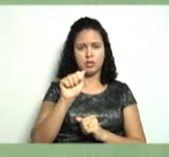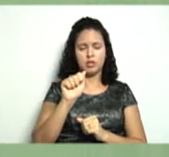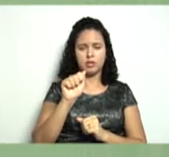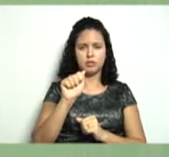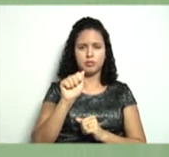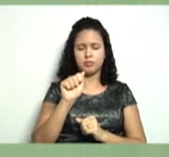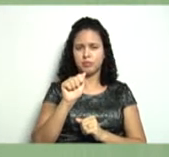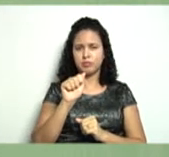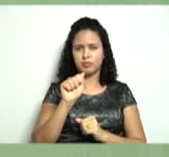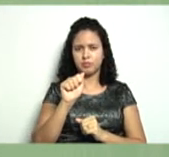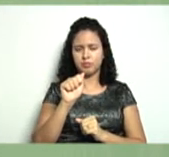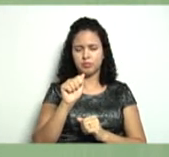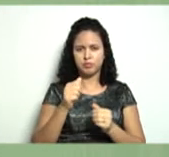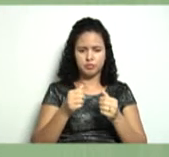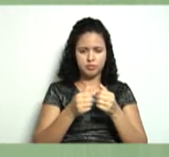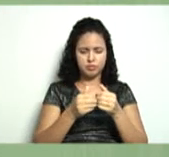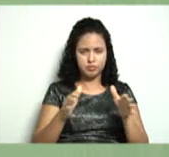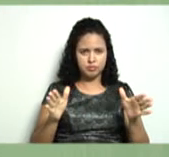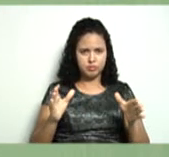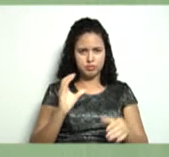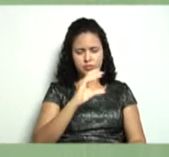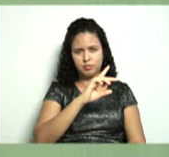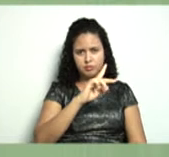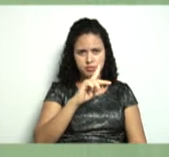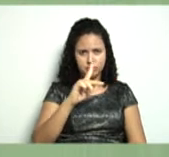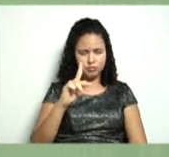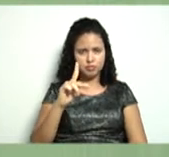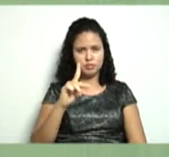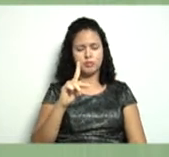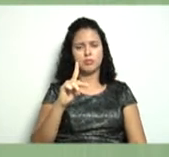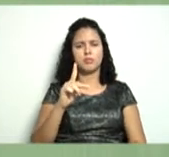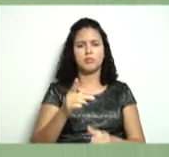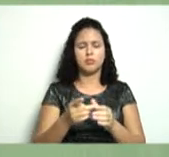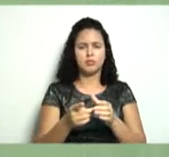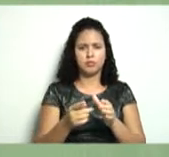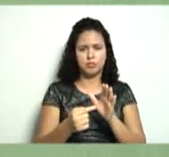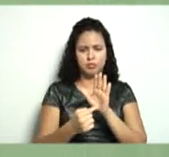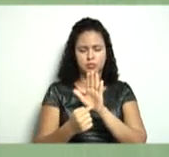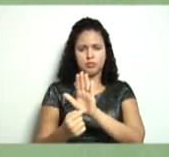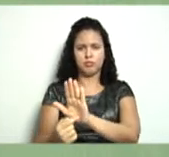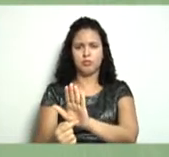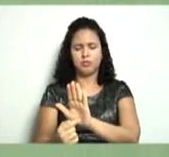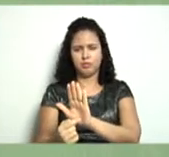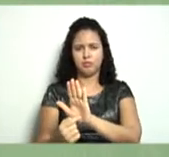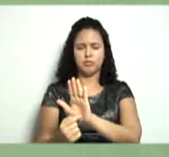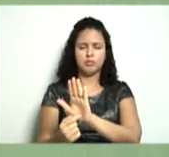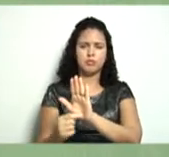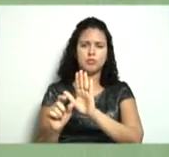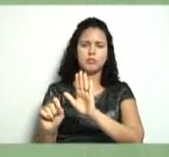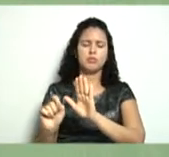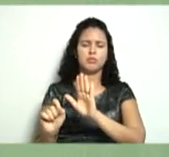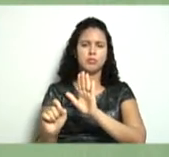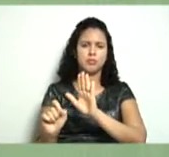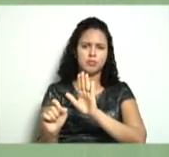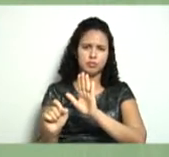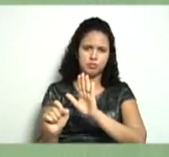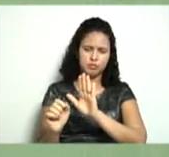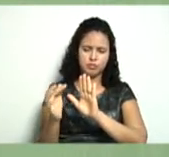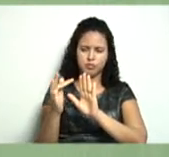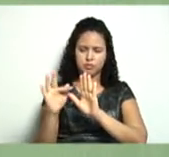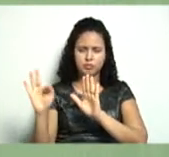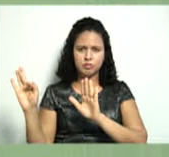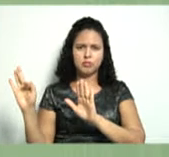diz que, para a autorização de funcionamento, o proponente apresentará ao respectivo órgão executivo,